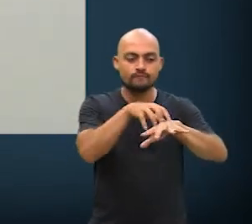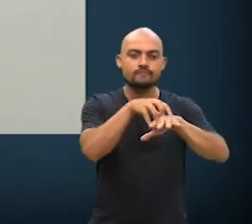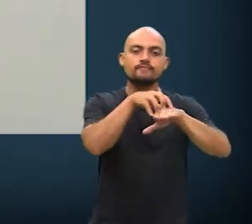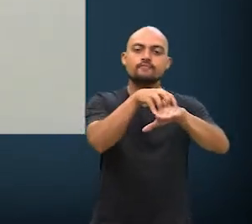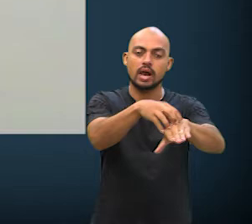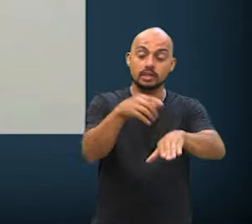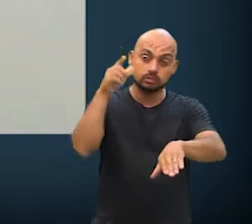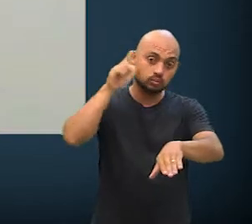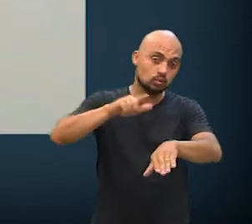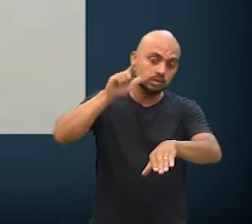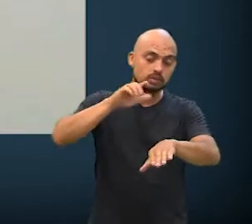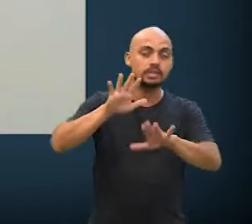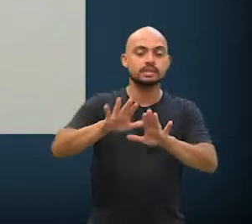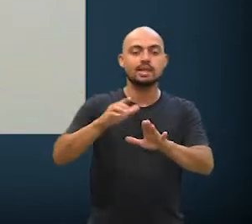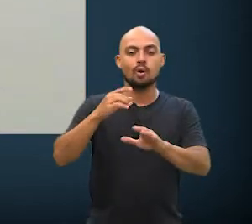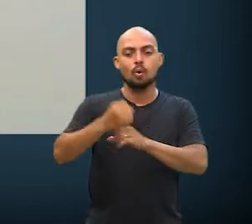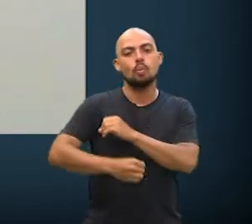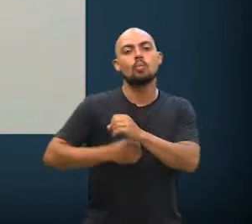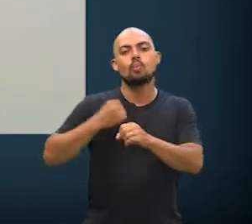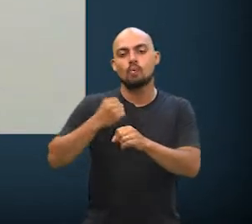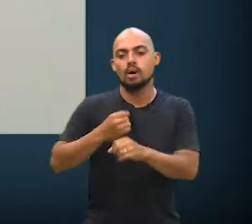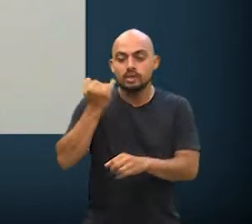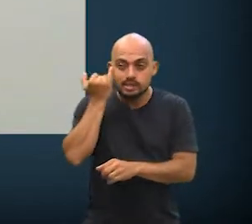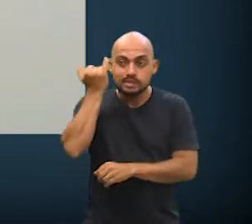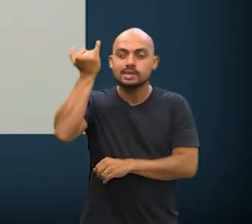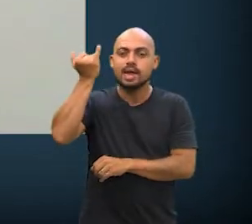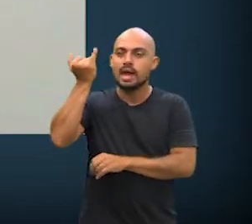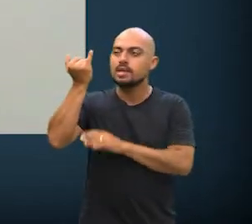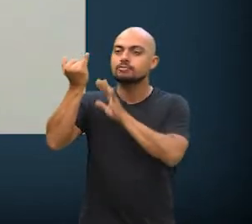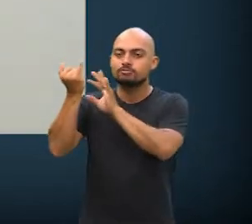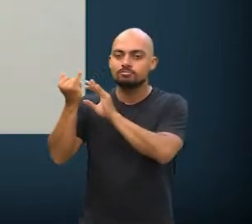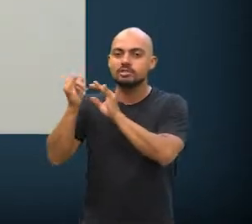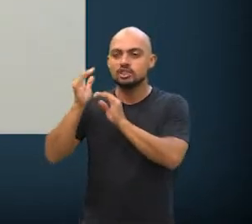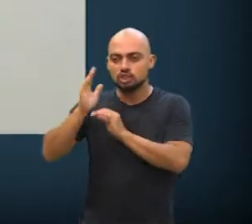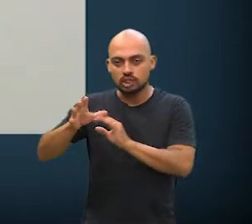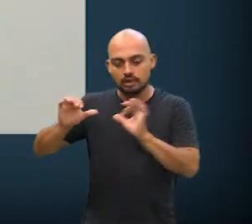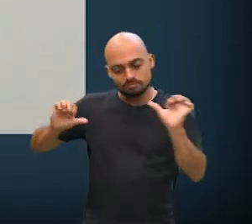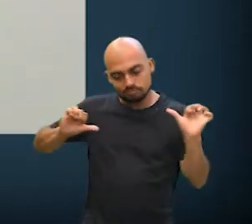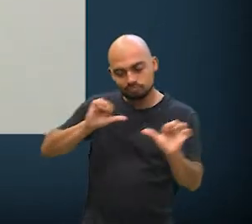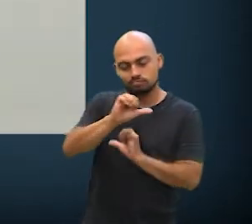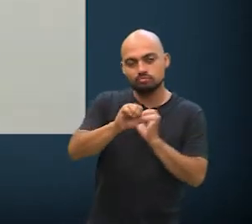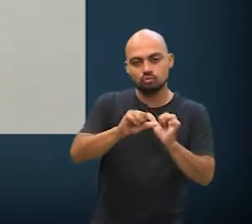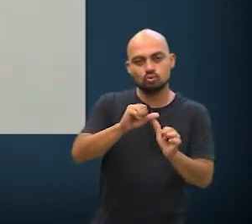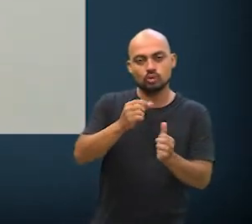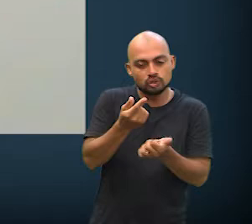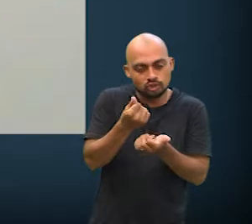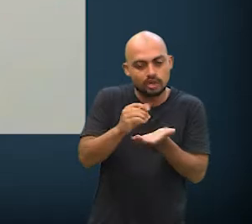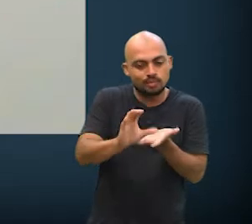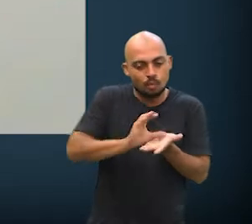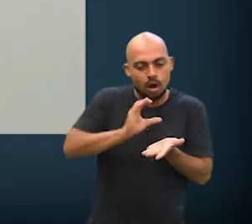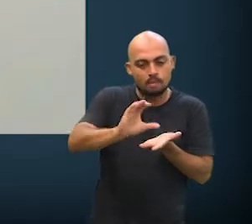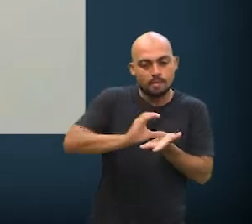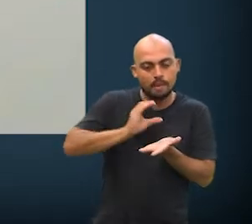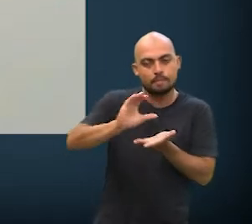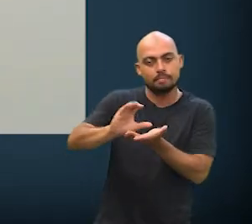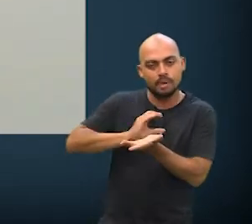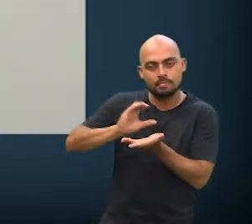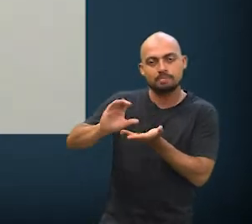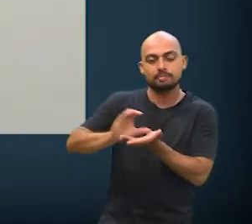a realmente a tirar uma ideia e já passar a monetizar com esse negócio, com a plataforma